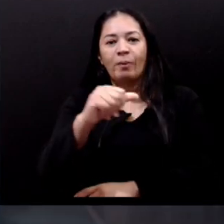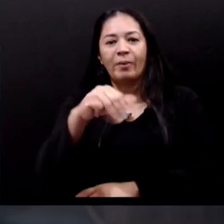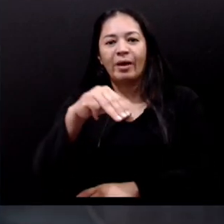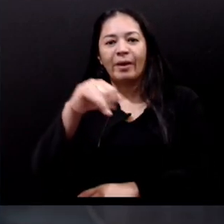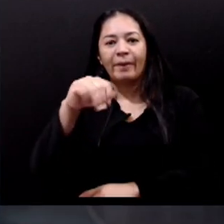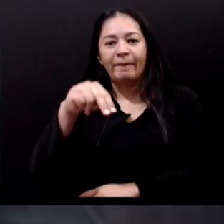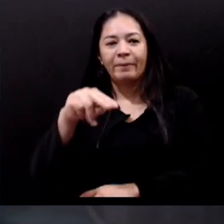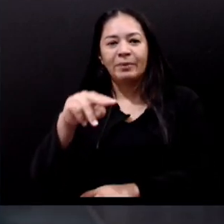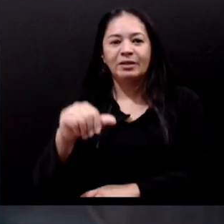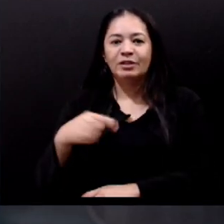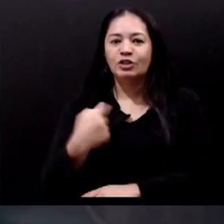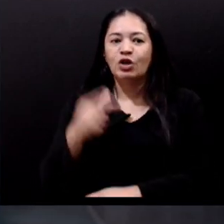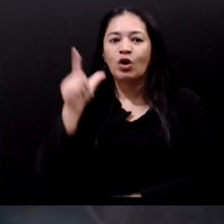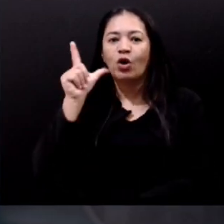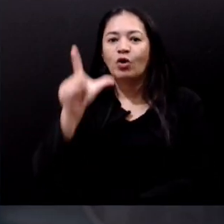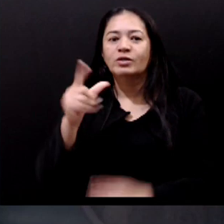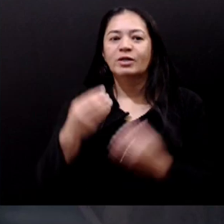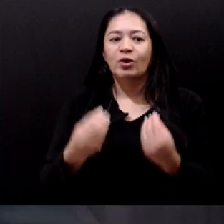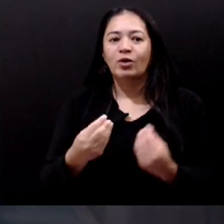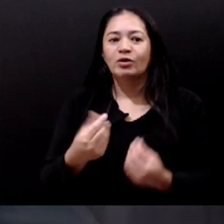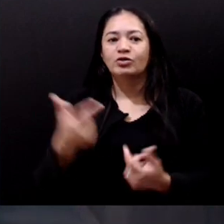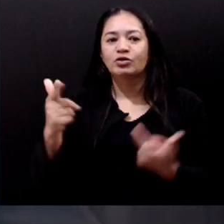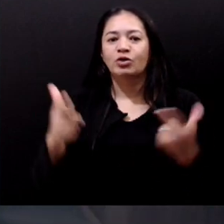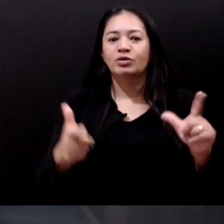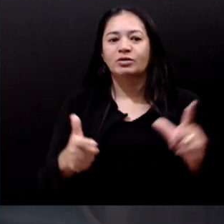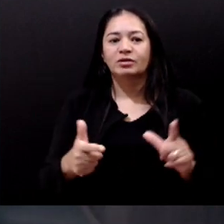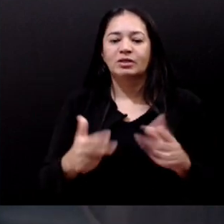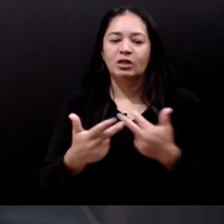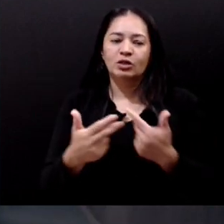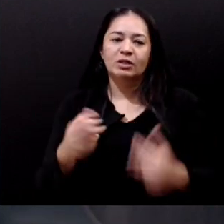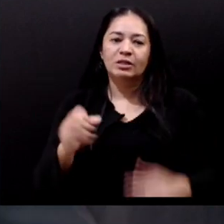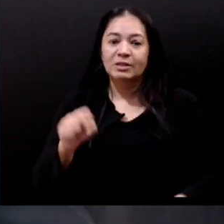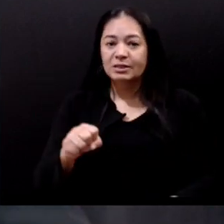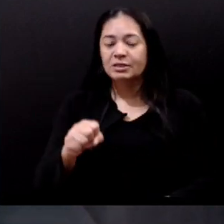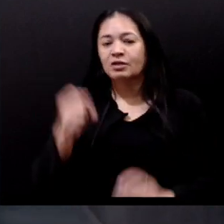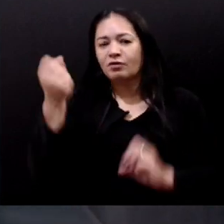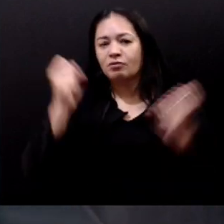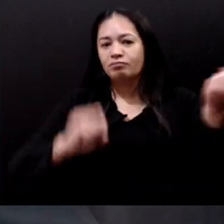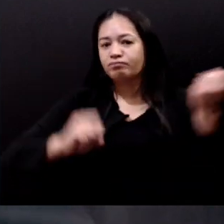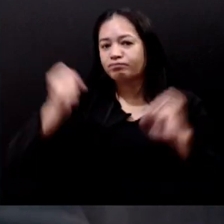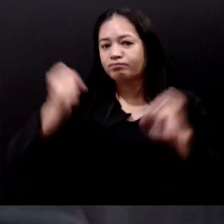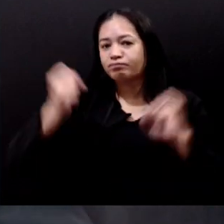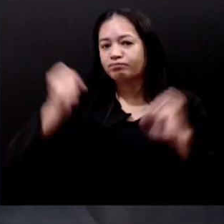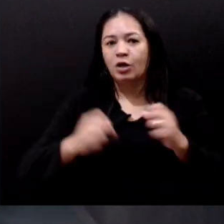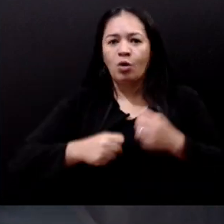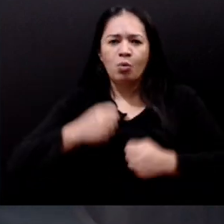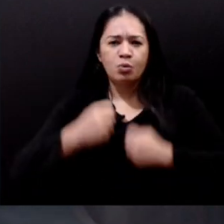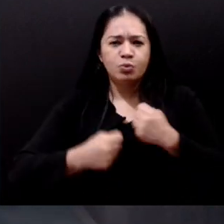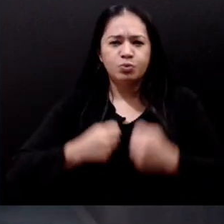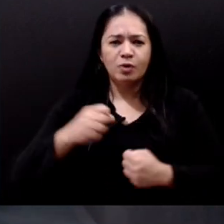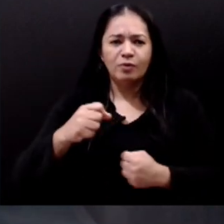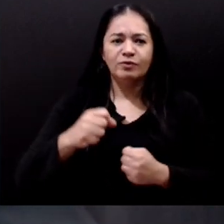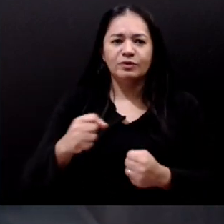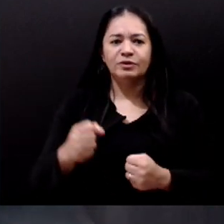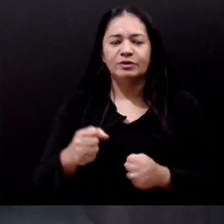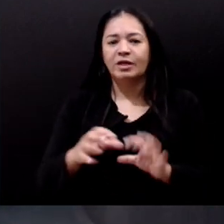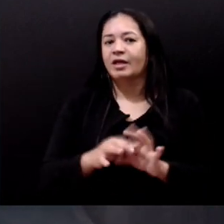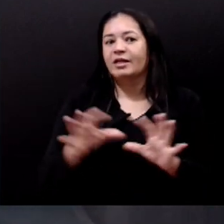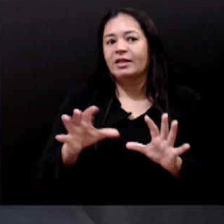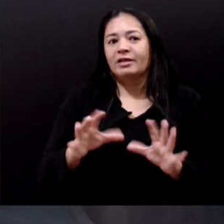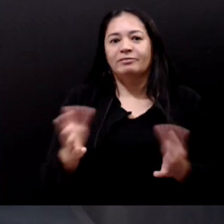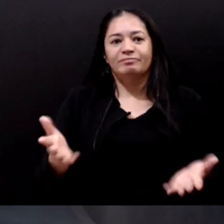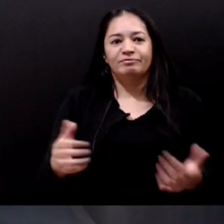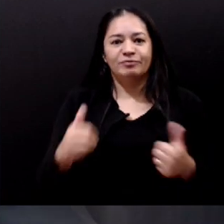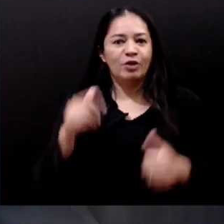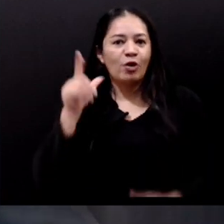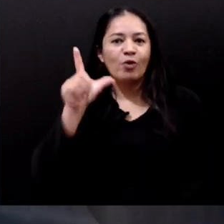conseguir isso através de outras coisas? Vai, se você fizer uma atividade física, fizer uma corrida que você vai liberar bastante endorfina, você vai ter essa sensação